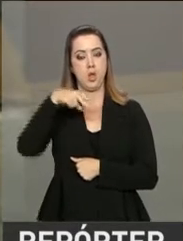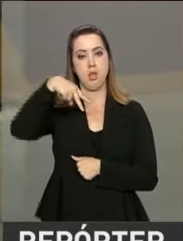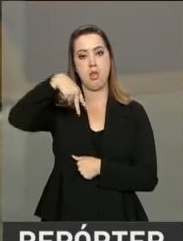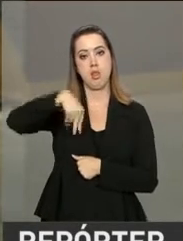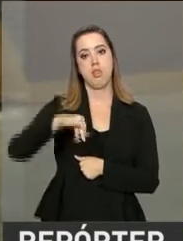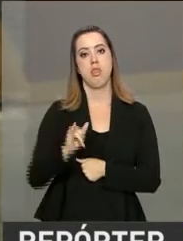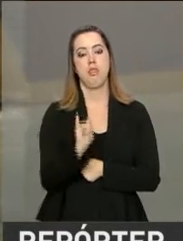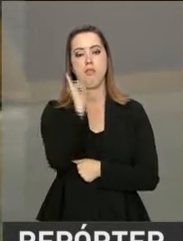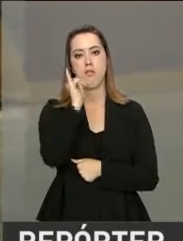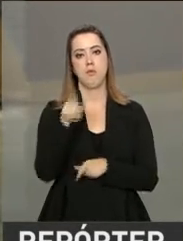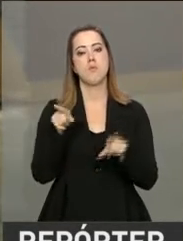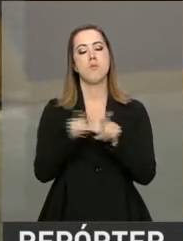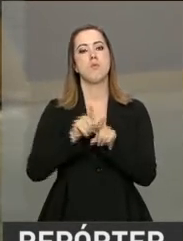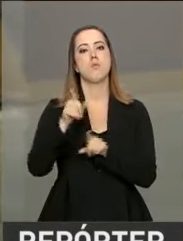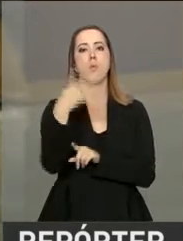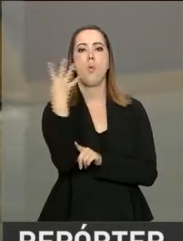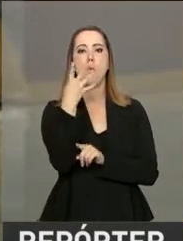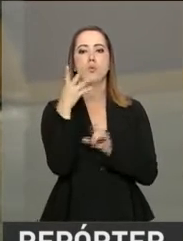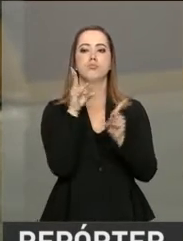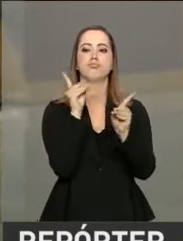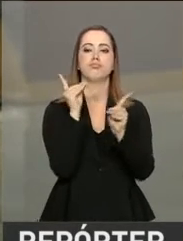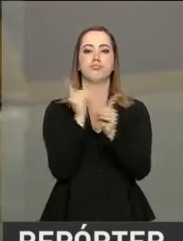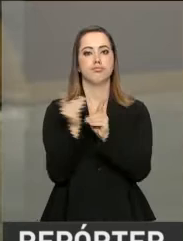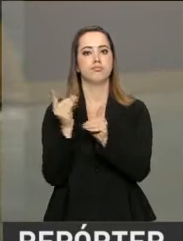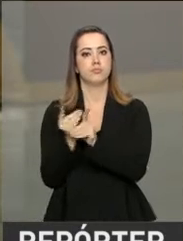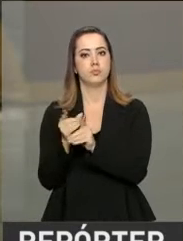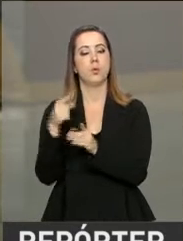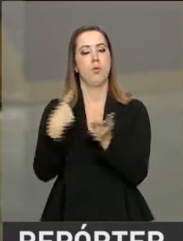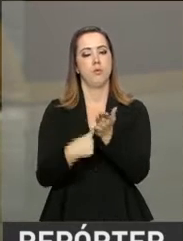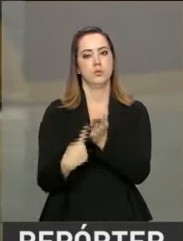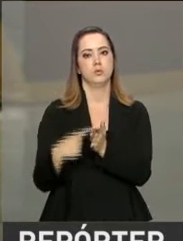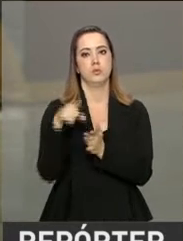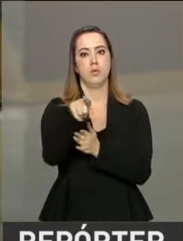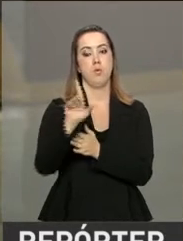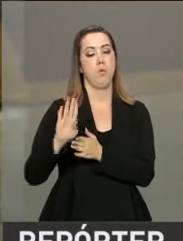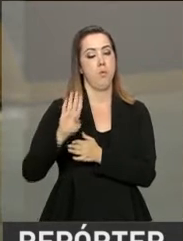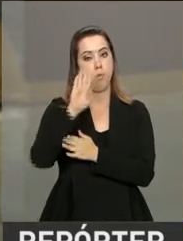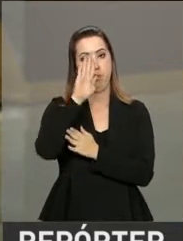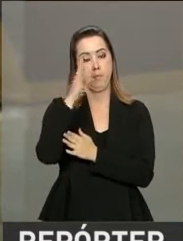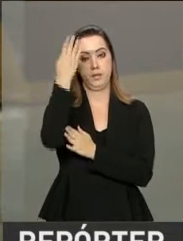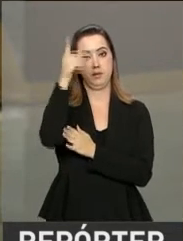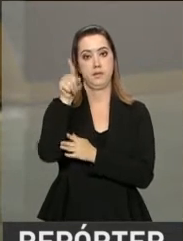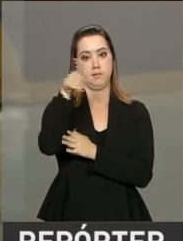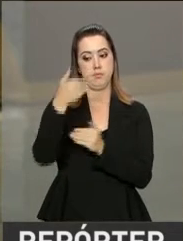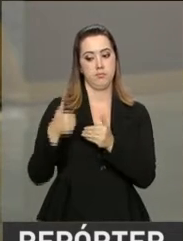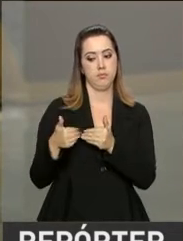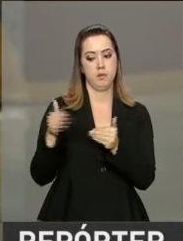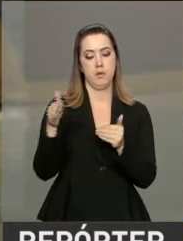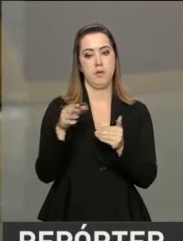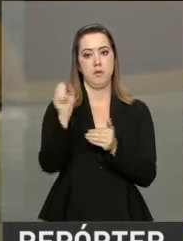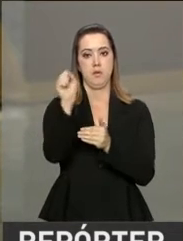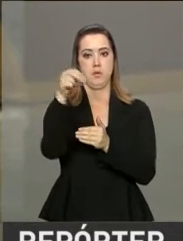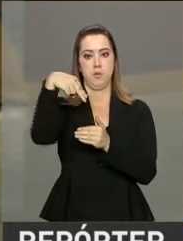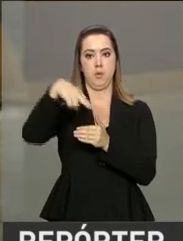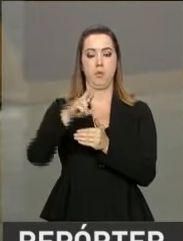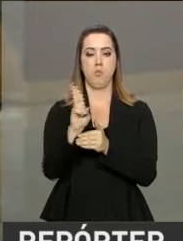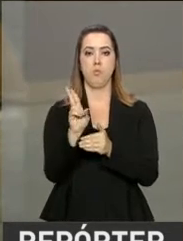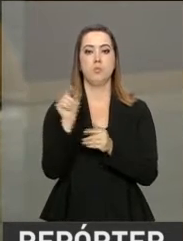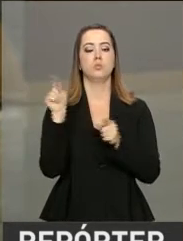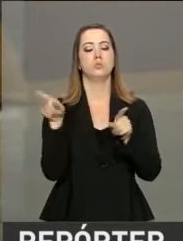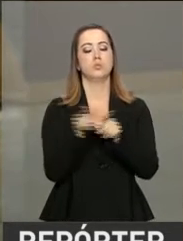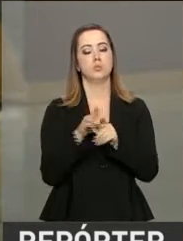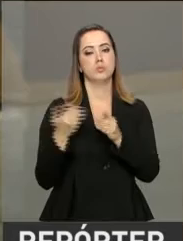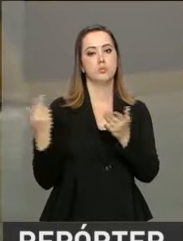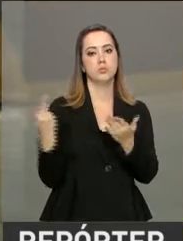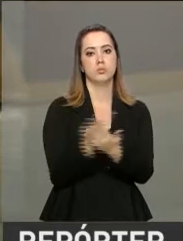que vem e tem quatro compromissos na cidade o principal deles sem dúvida é a abertura da assembléia geral das nações unidas que vai